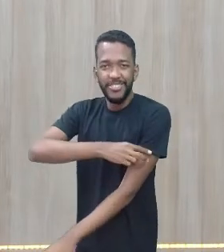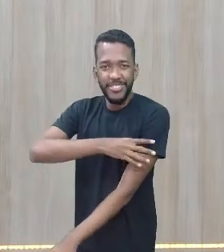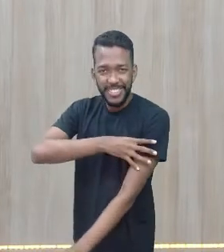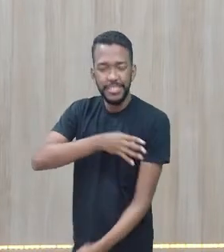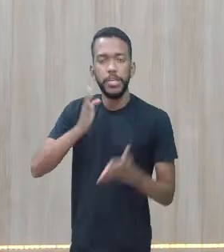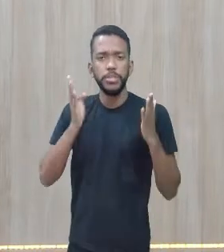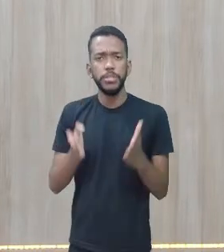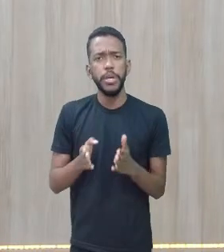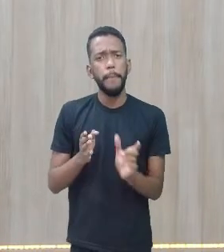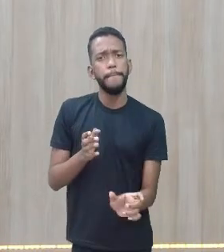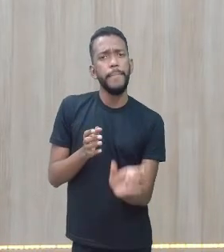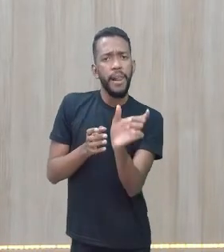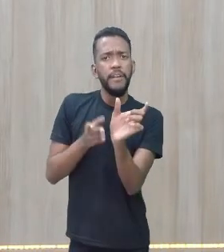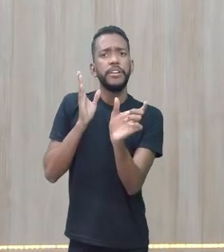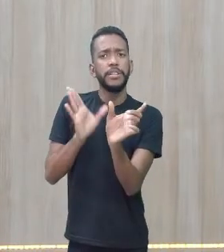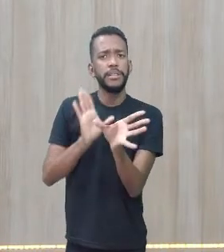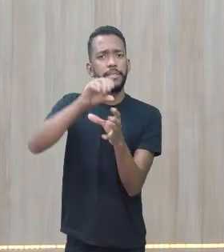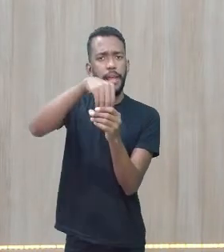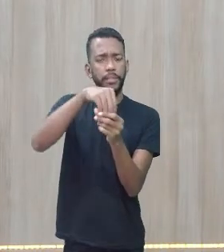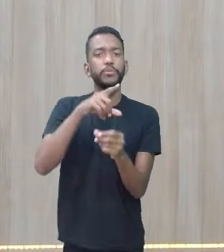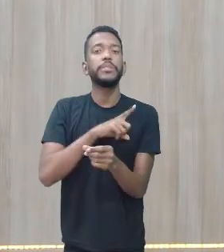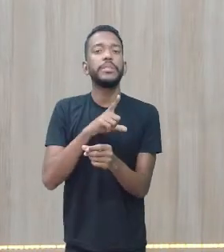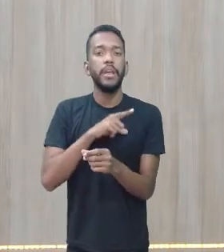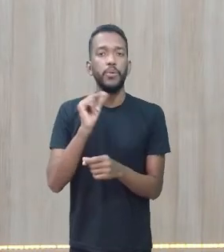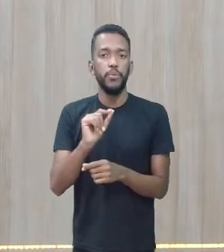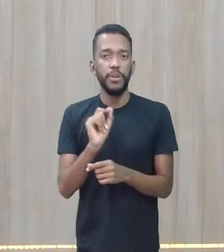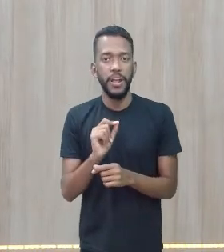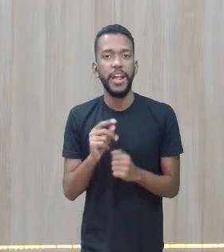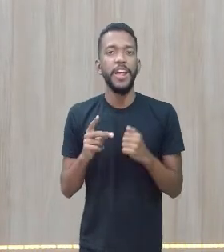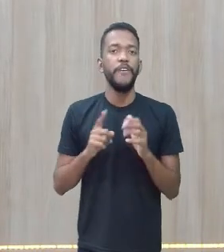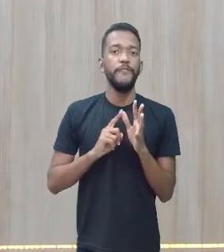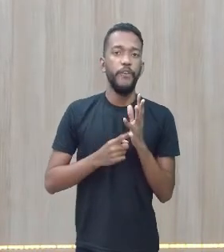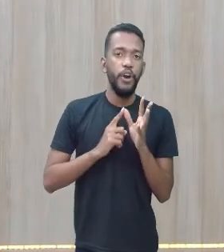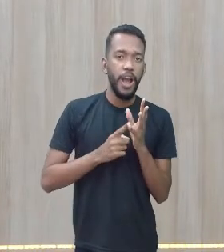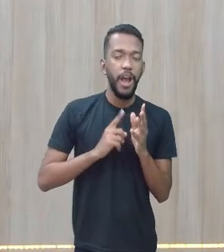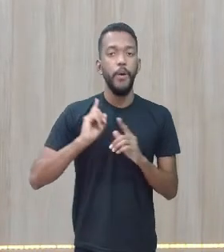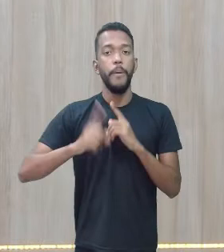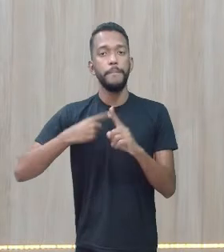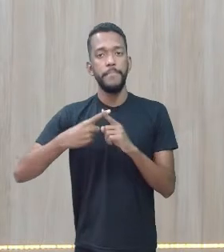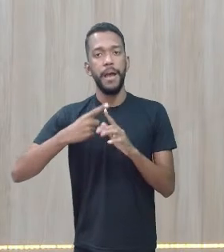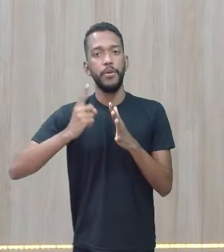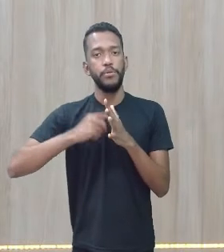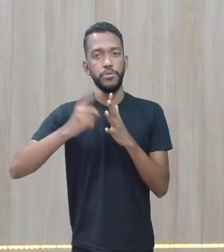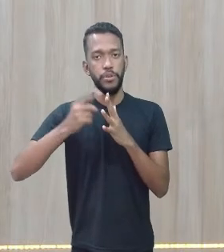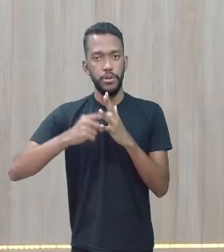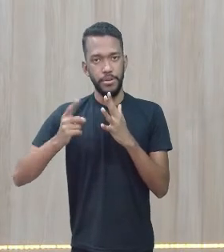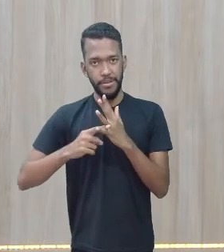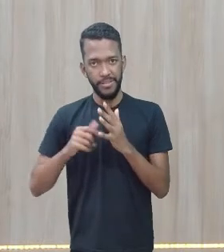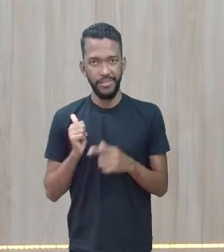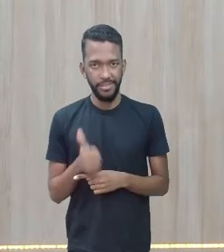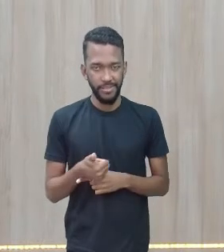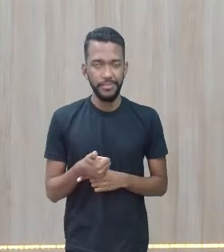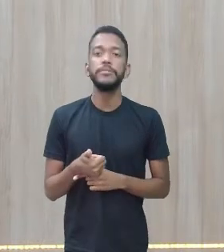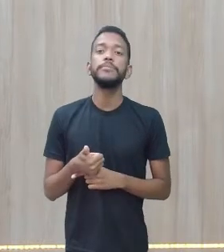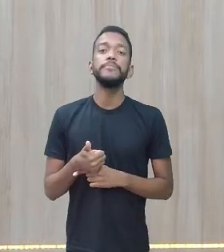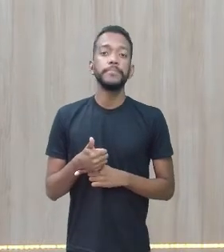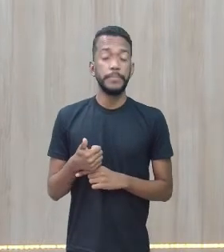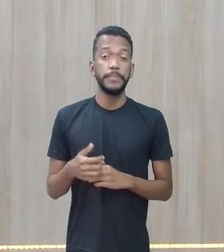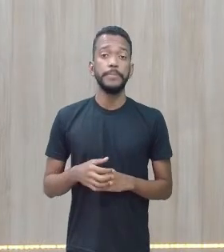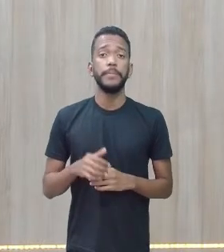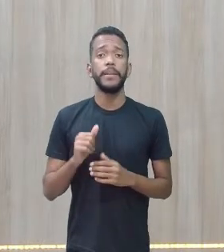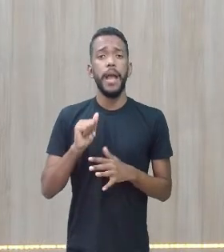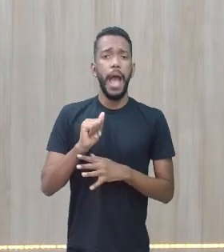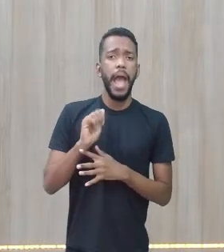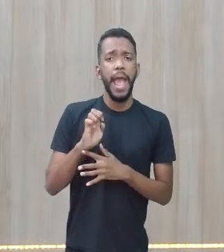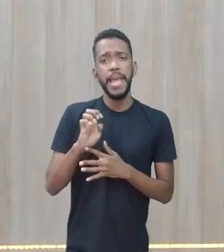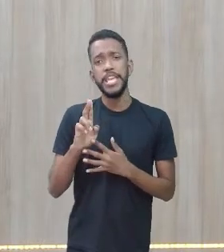as palavras elas são constituídas de vogais e consoantes, não é verdade? Então,